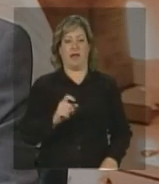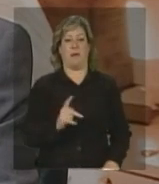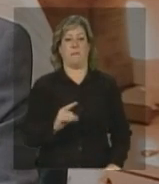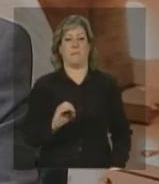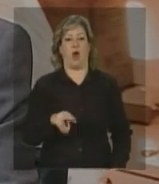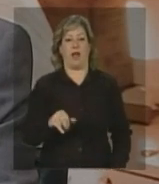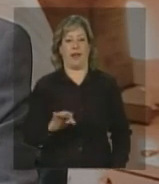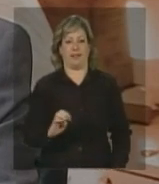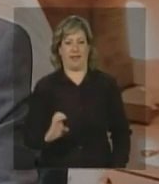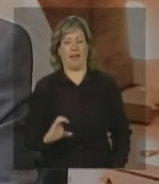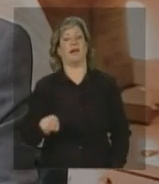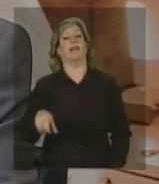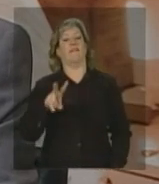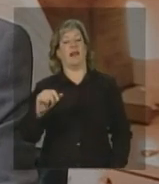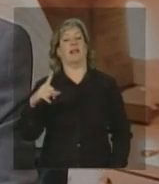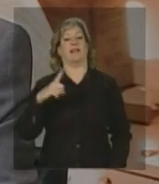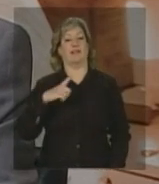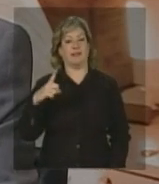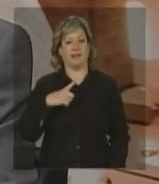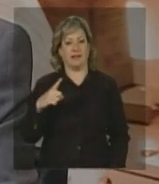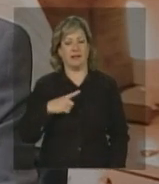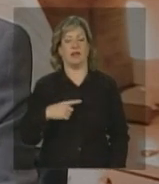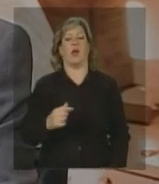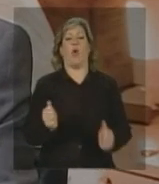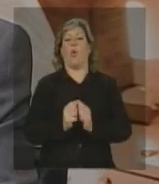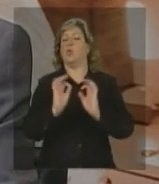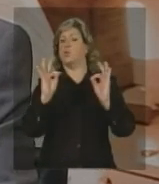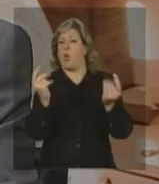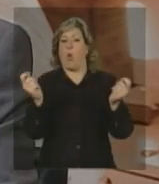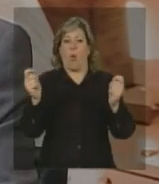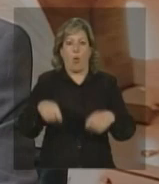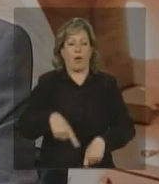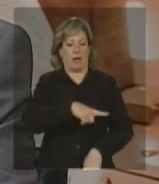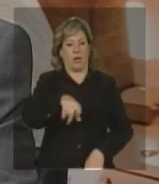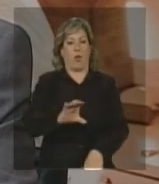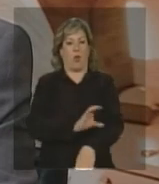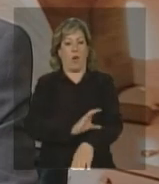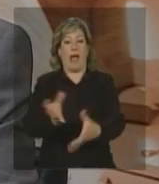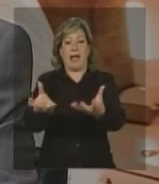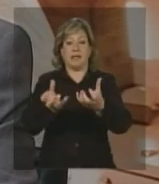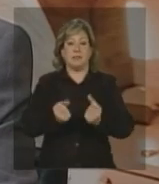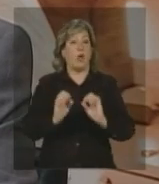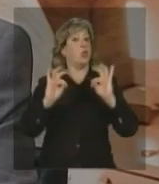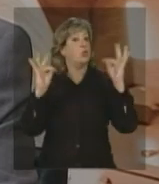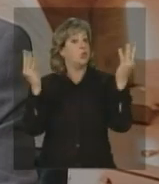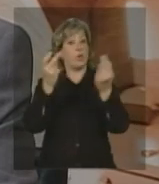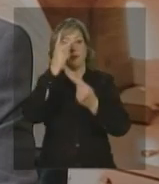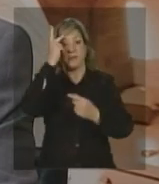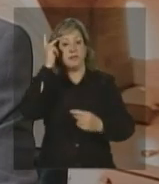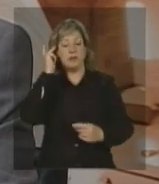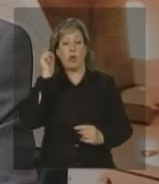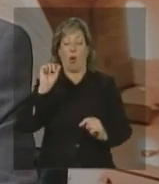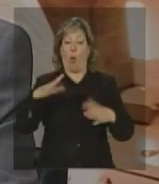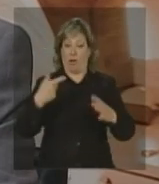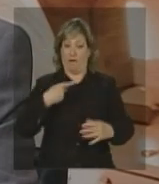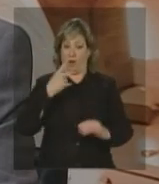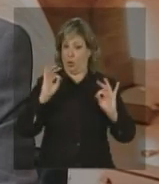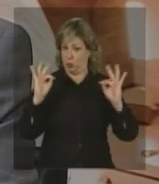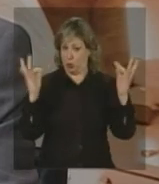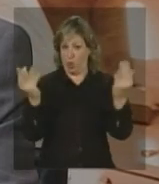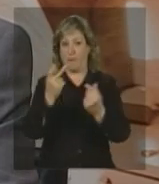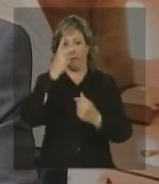Pronatec, elas estarão com todas as condições, esses cursos, para receber todas as pessoas. E quando eu digo todas as